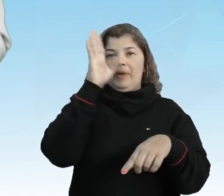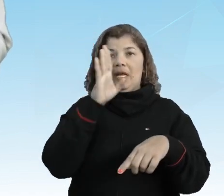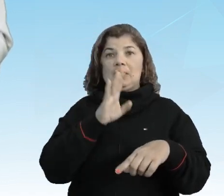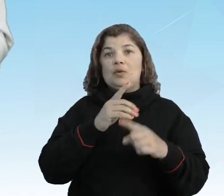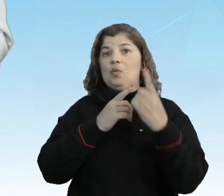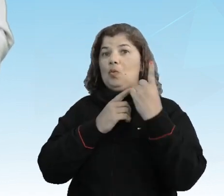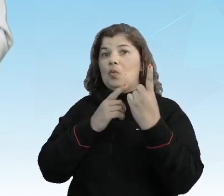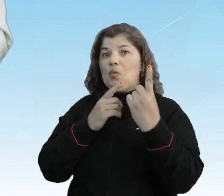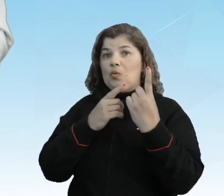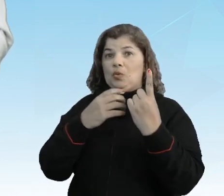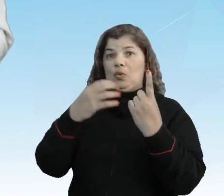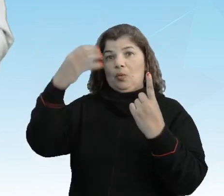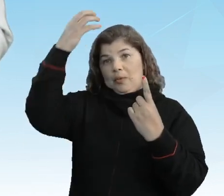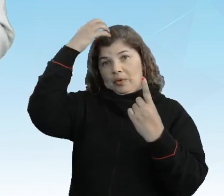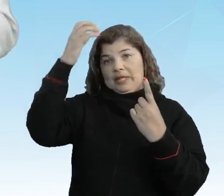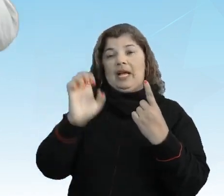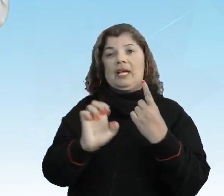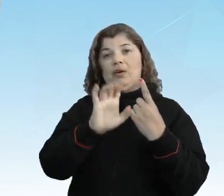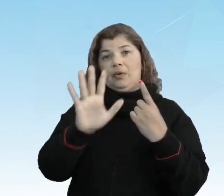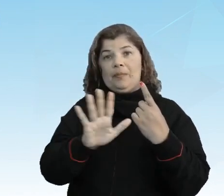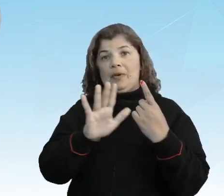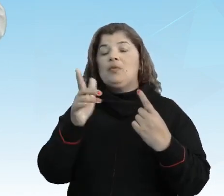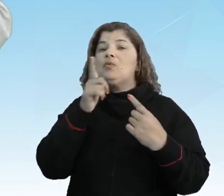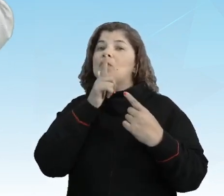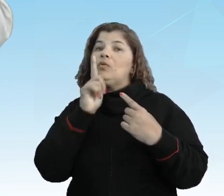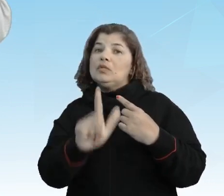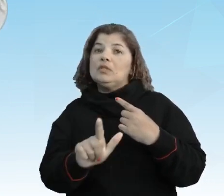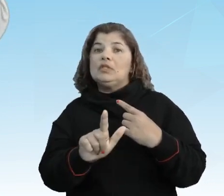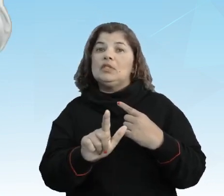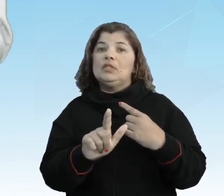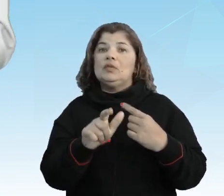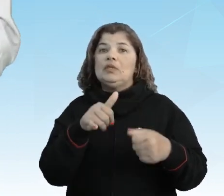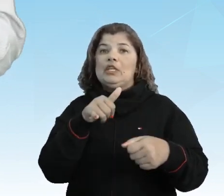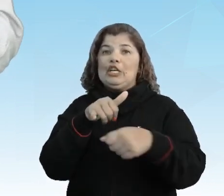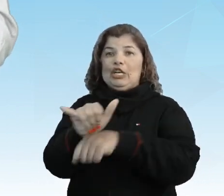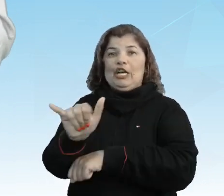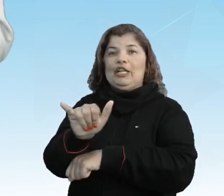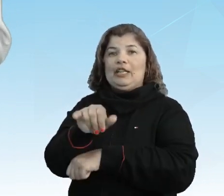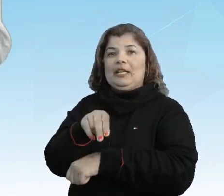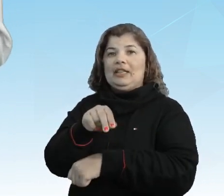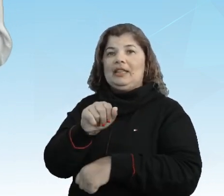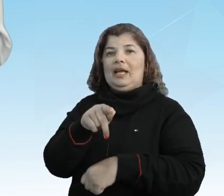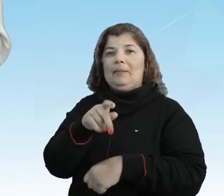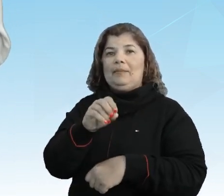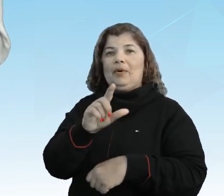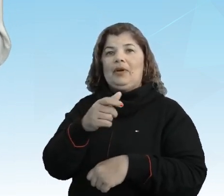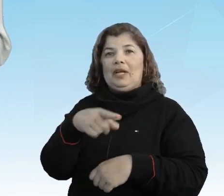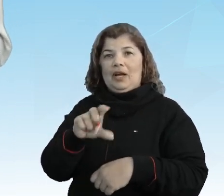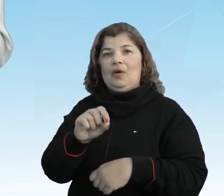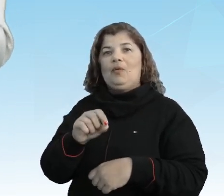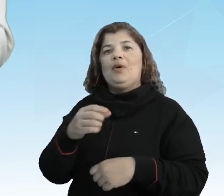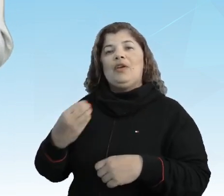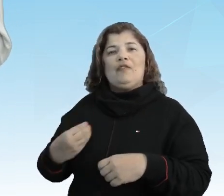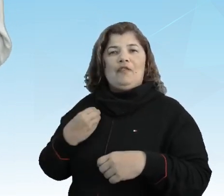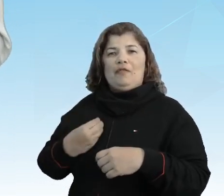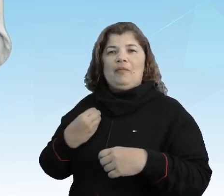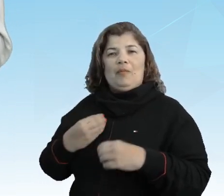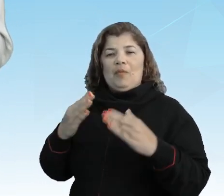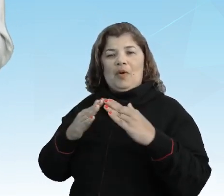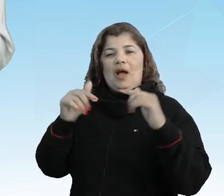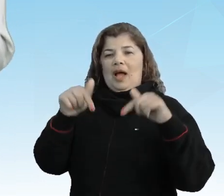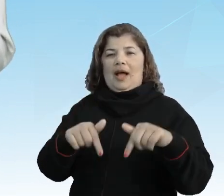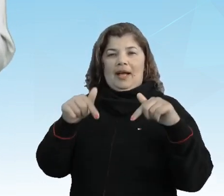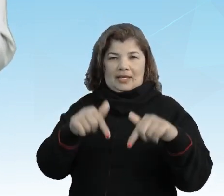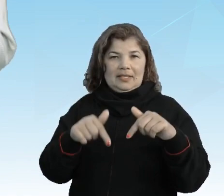monarca europeu que conseguiu enganar Napoleão e viveu nos trópicos, ou seja, veio para a